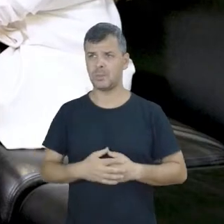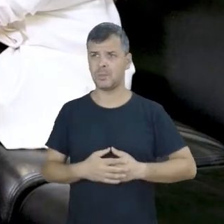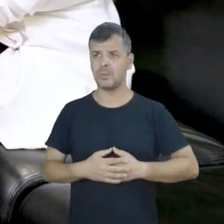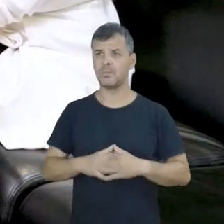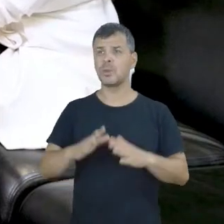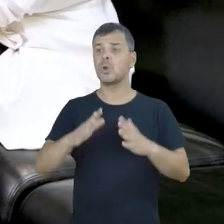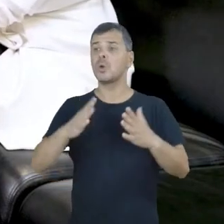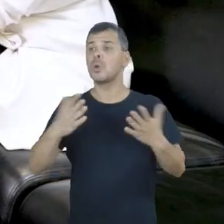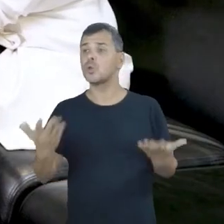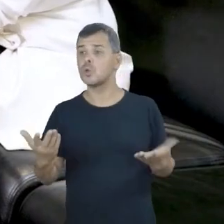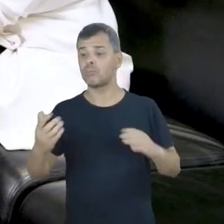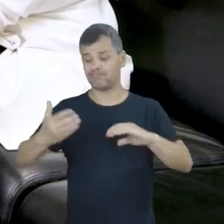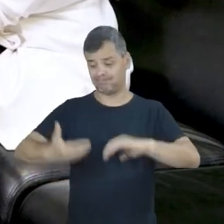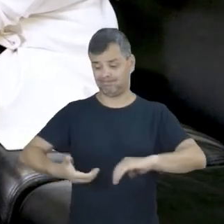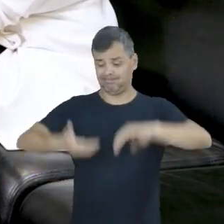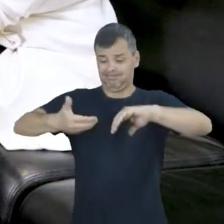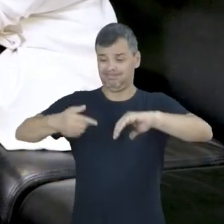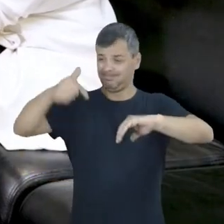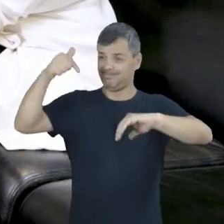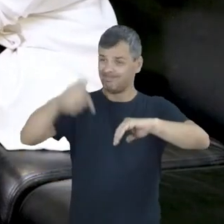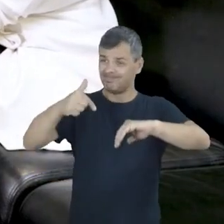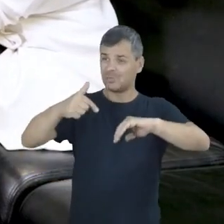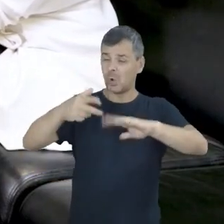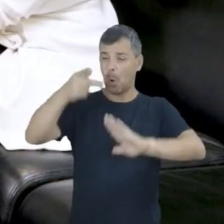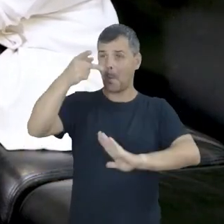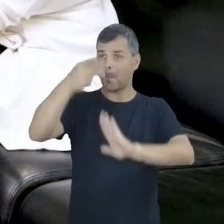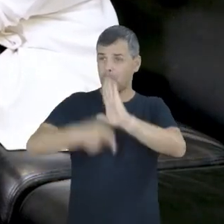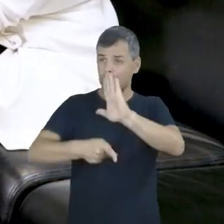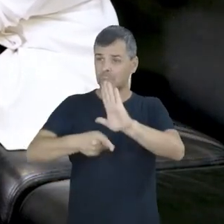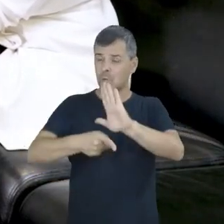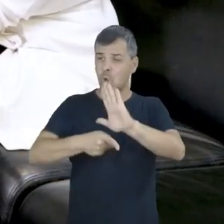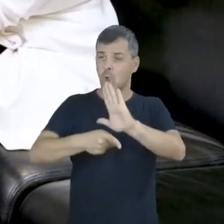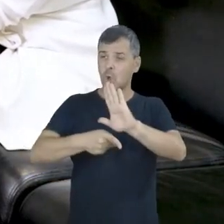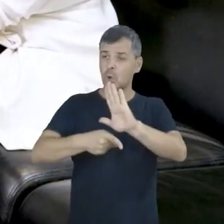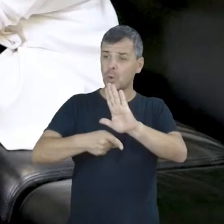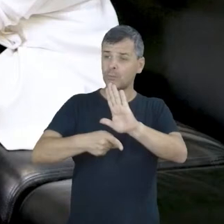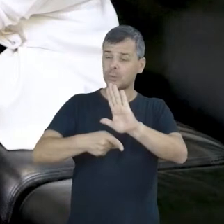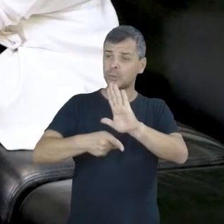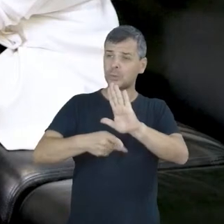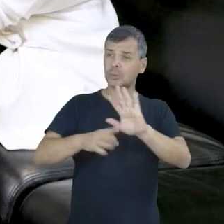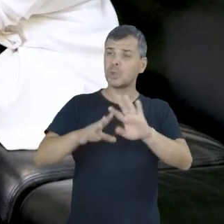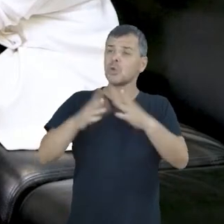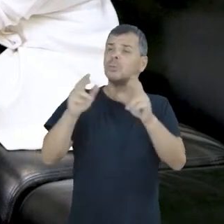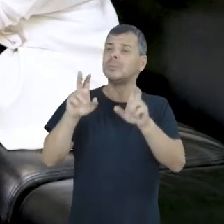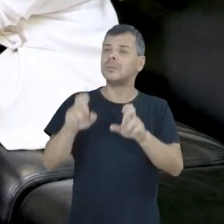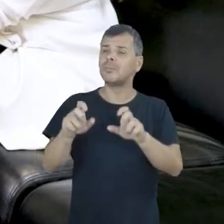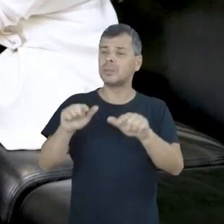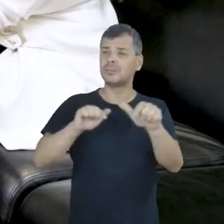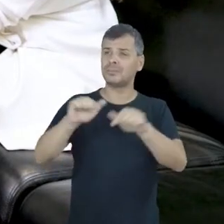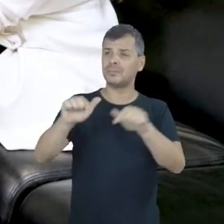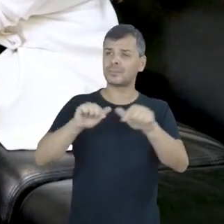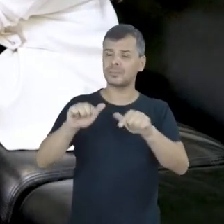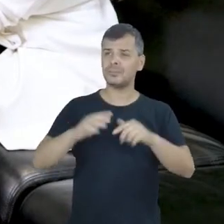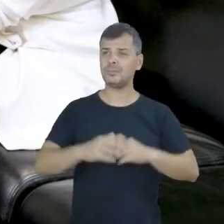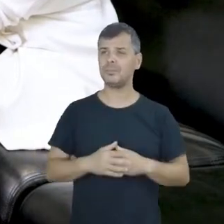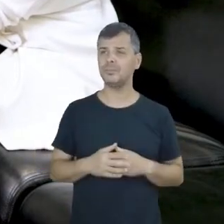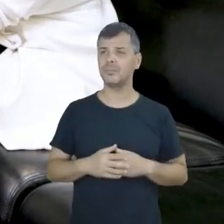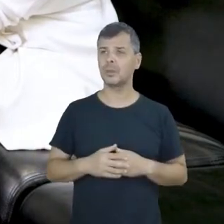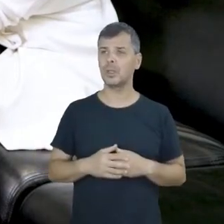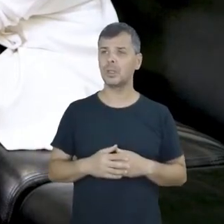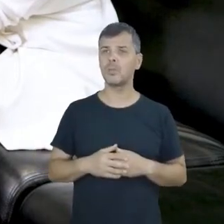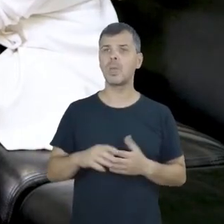pouco falar do Congresso. A gente tem um projeto encaminhado pelo governo federal sobre a questão do trabalho